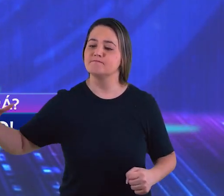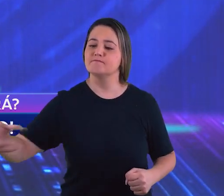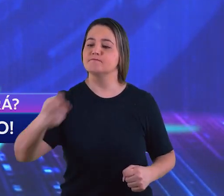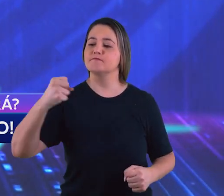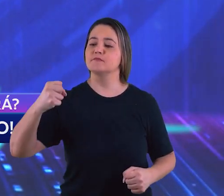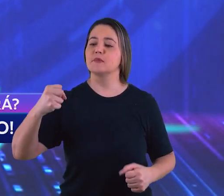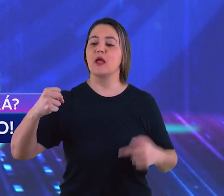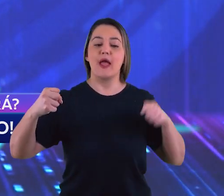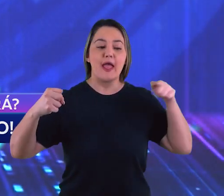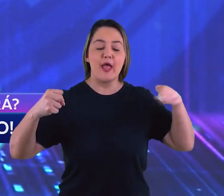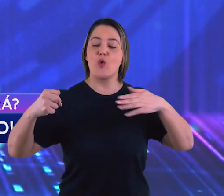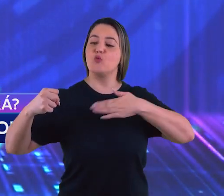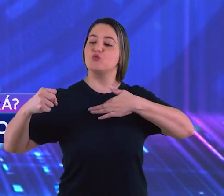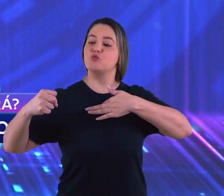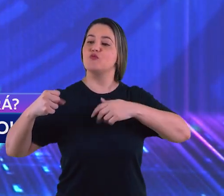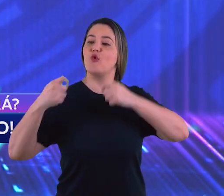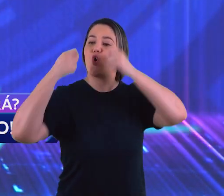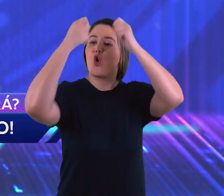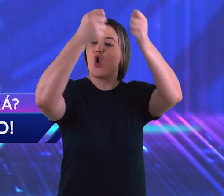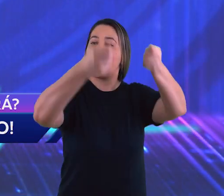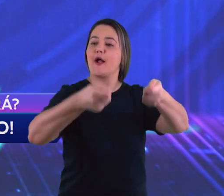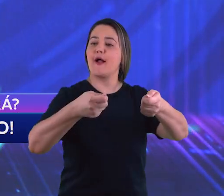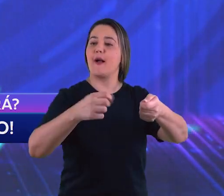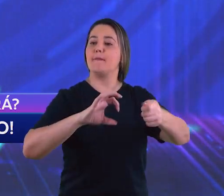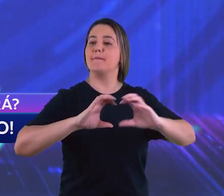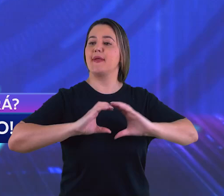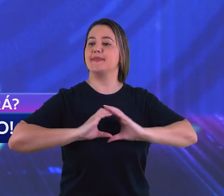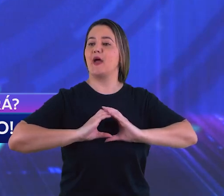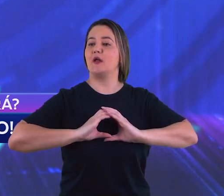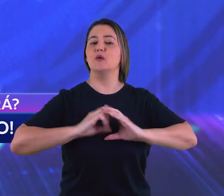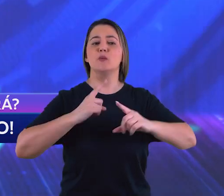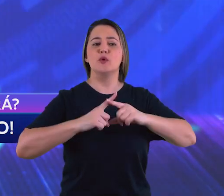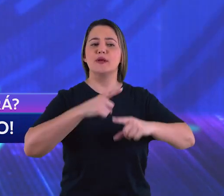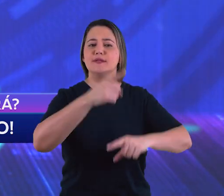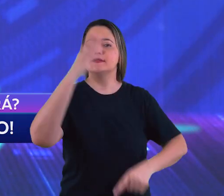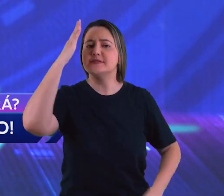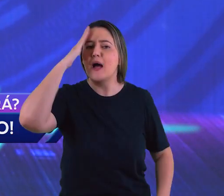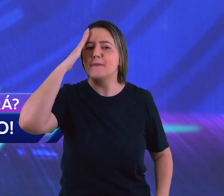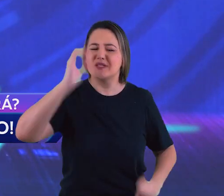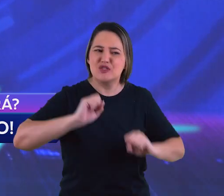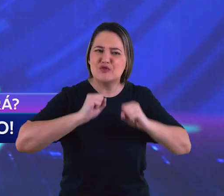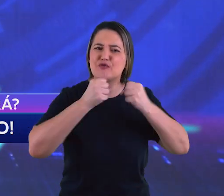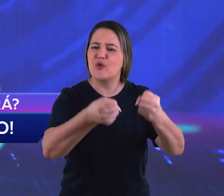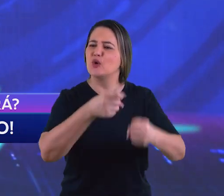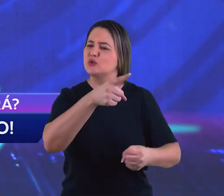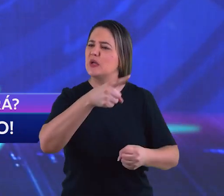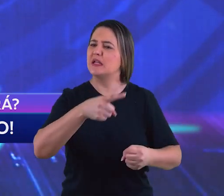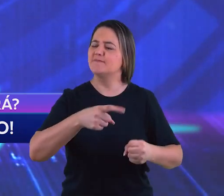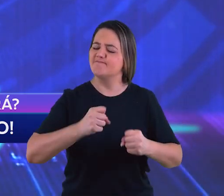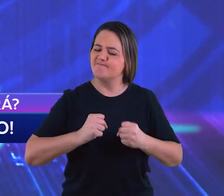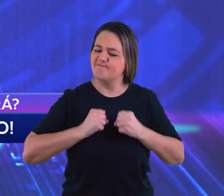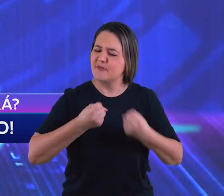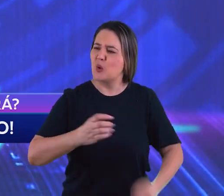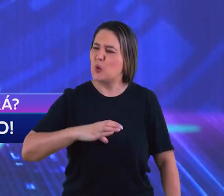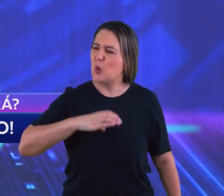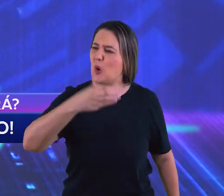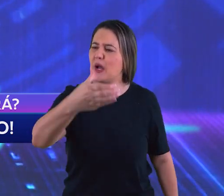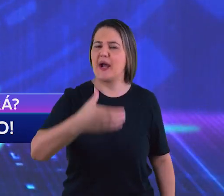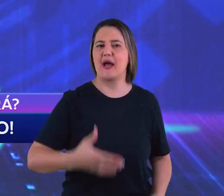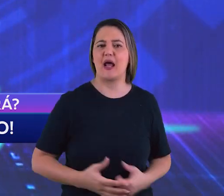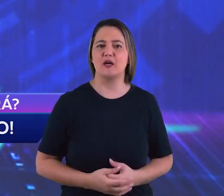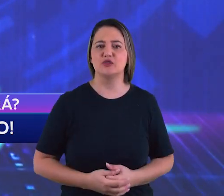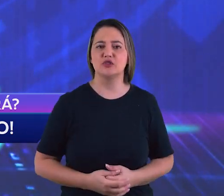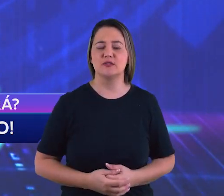não, quem tem que colocar a medalha nele sou eu. Porque ele sabia do seu esforço, ele sabia da luta que ele